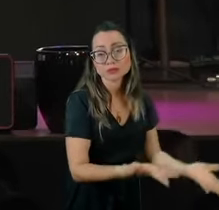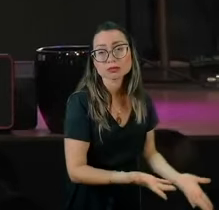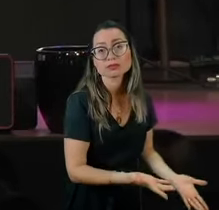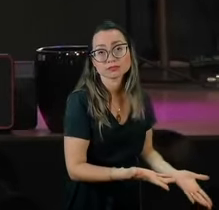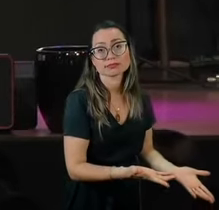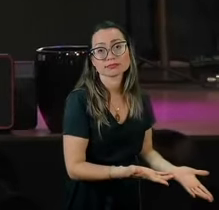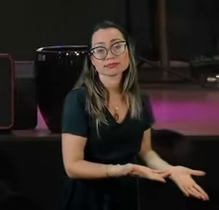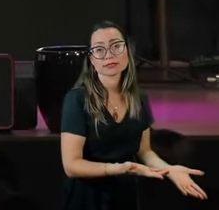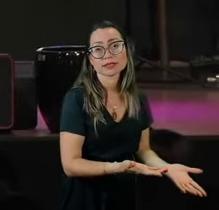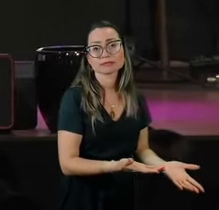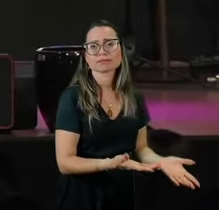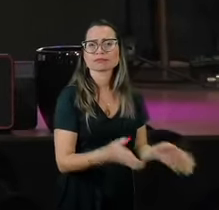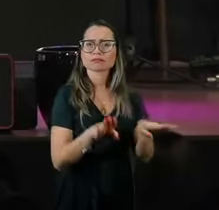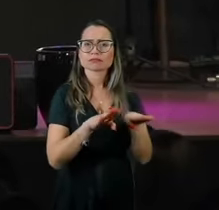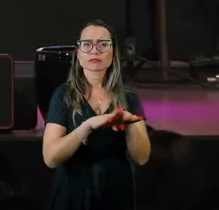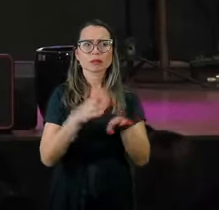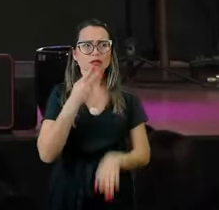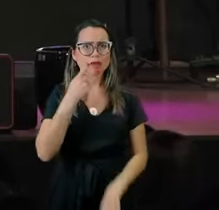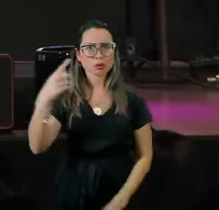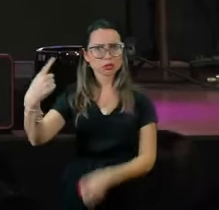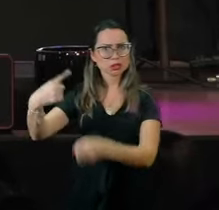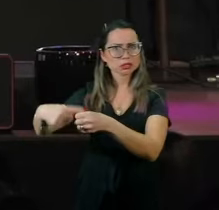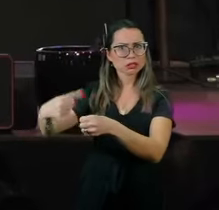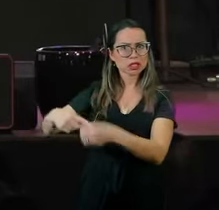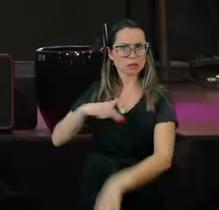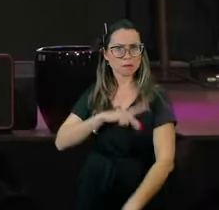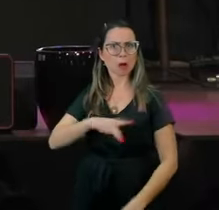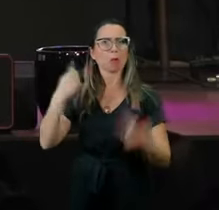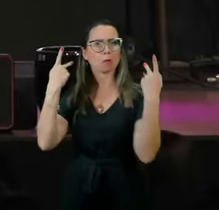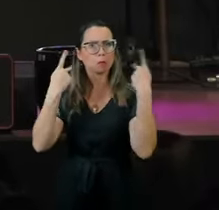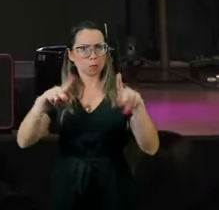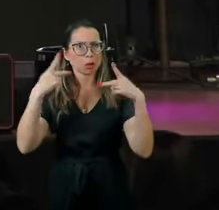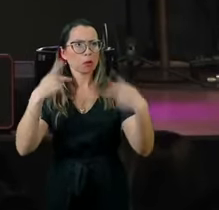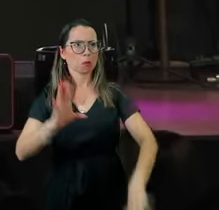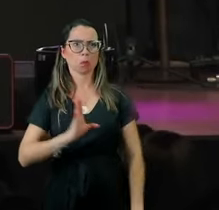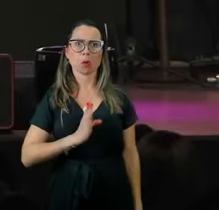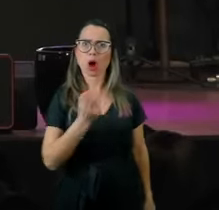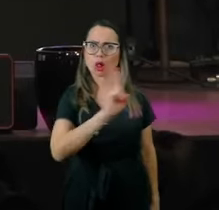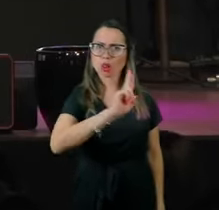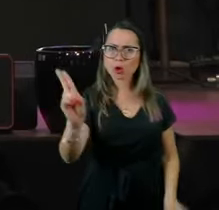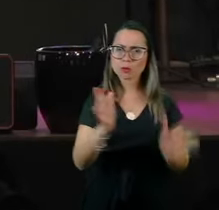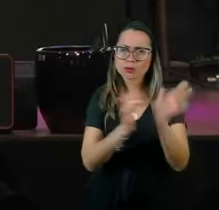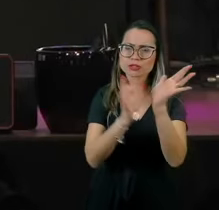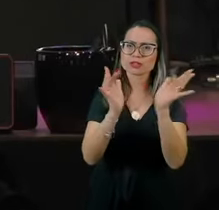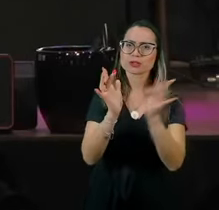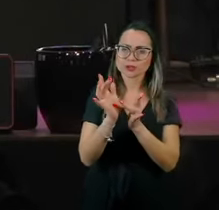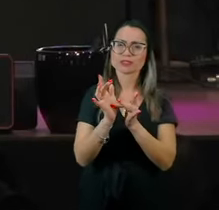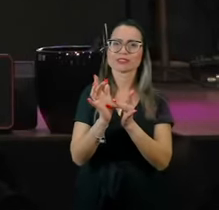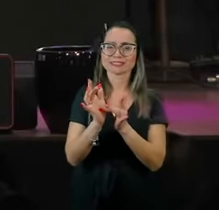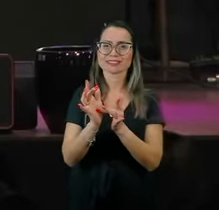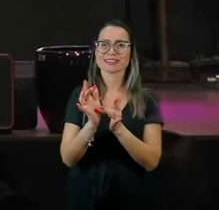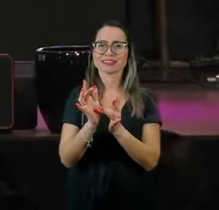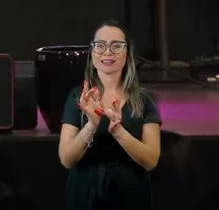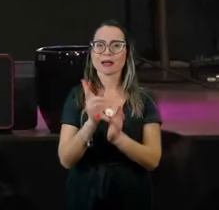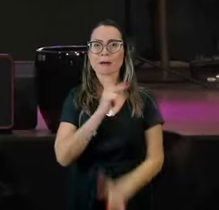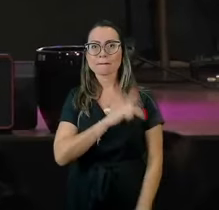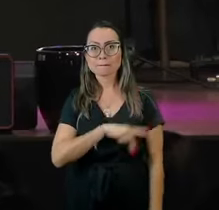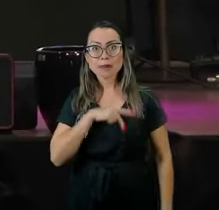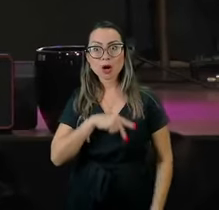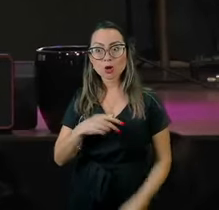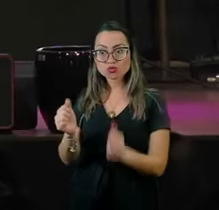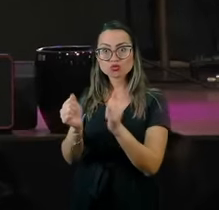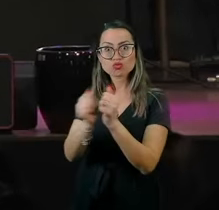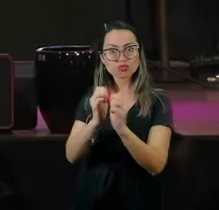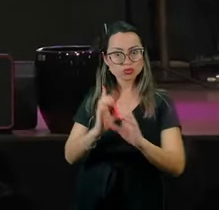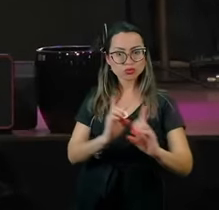falado, contou também que em Damasco Saulo havia pregado corajosamente em nome de Jesus. Saulo permaneceu com os apóstolos e andava com eles